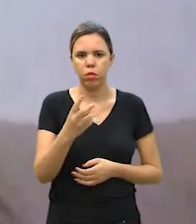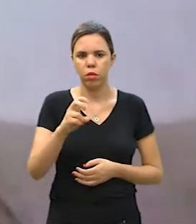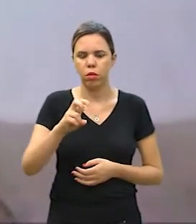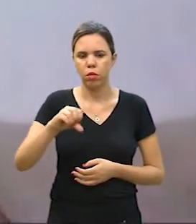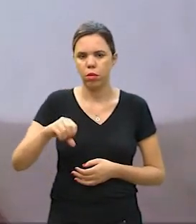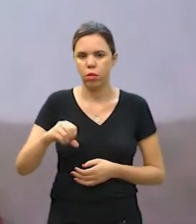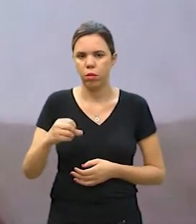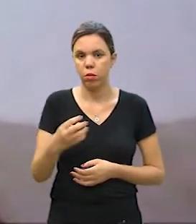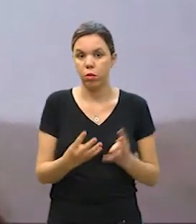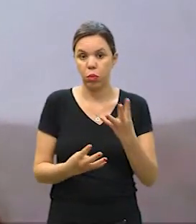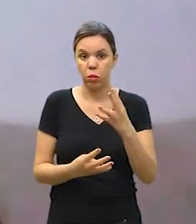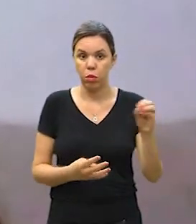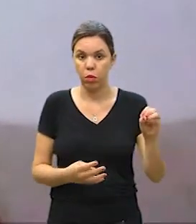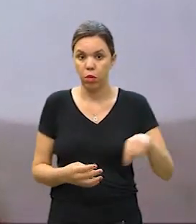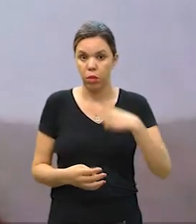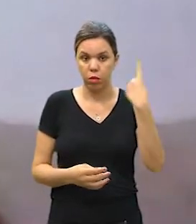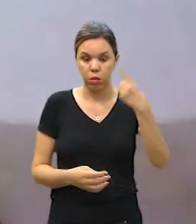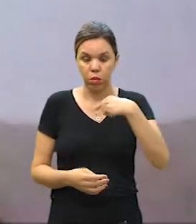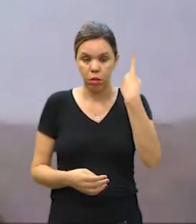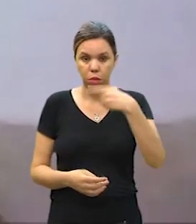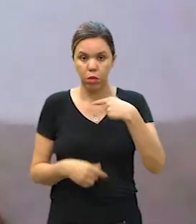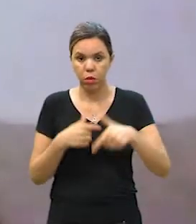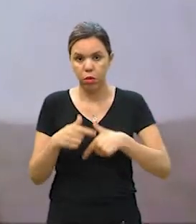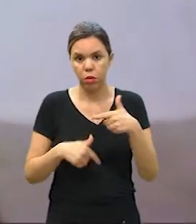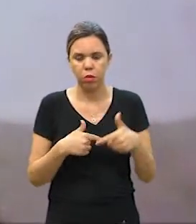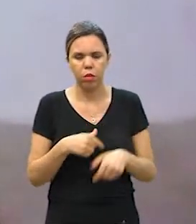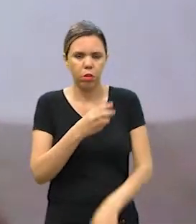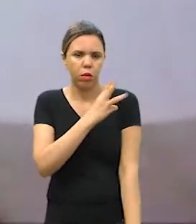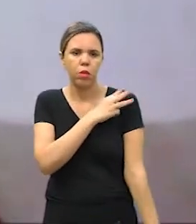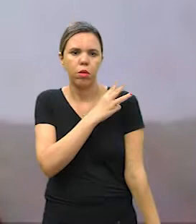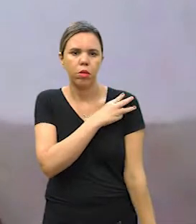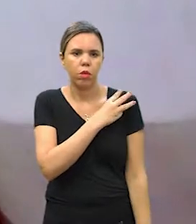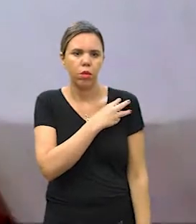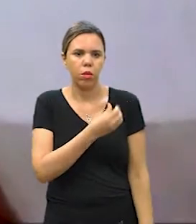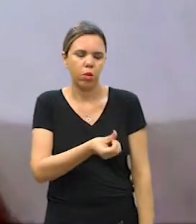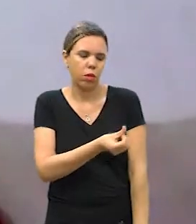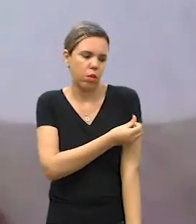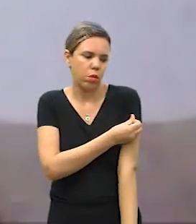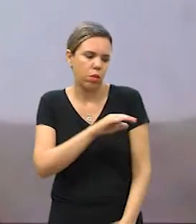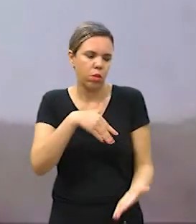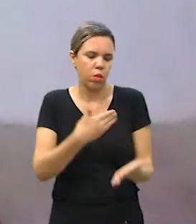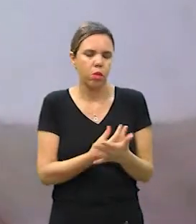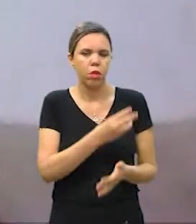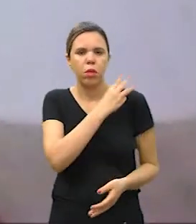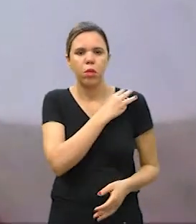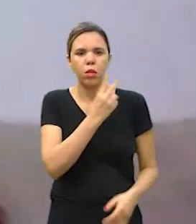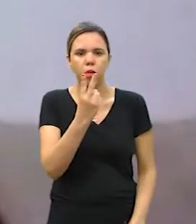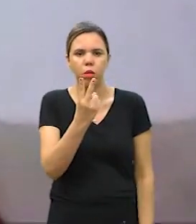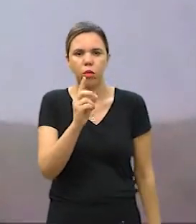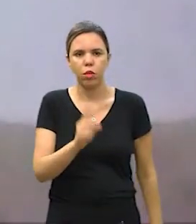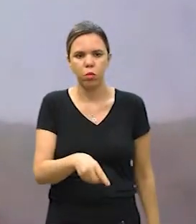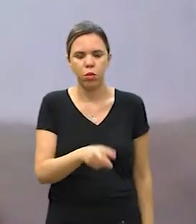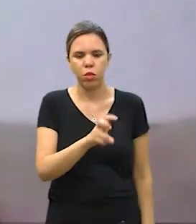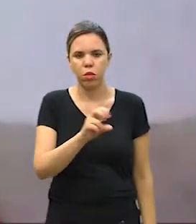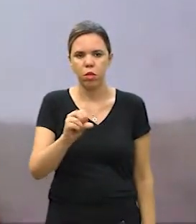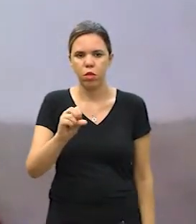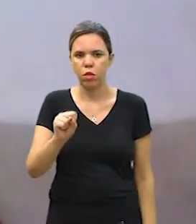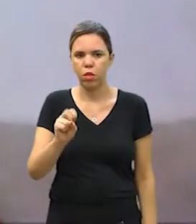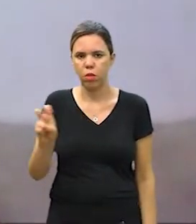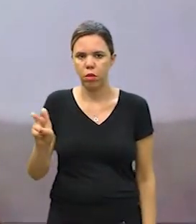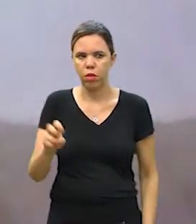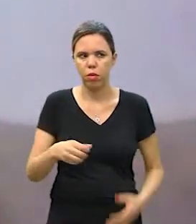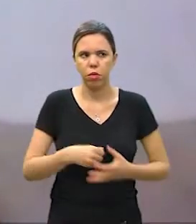2.459 por 40 horas. E até o ensino médio, né, do 6º ano até o ensino médio,